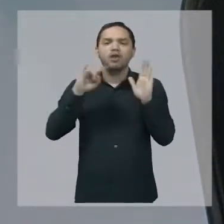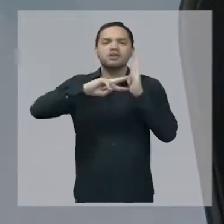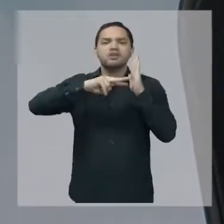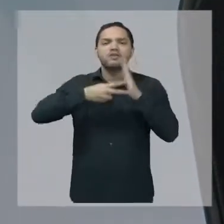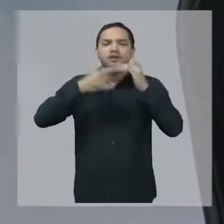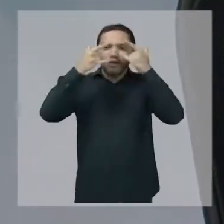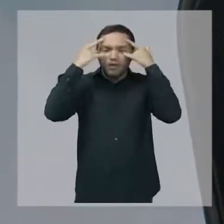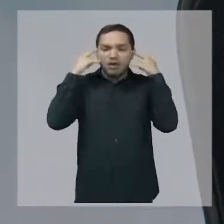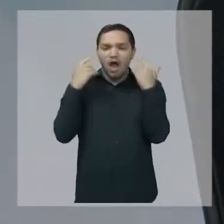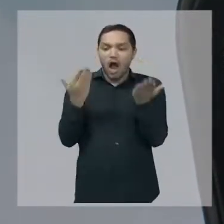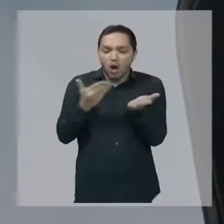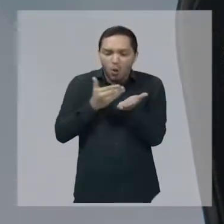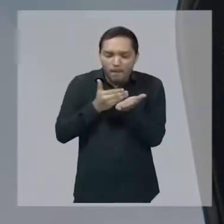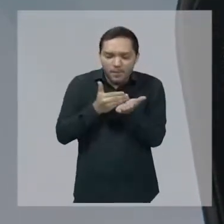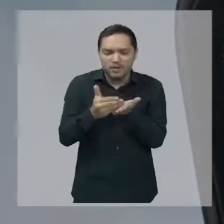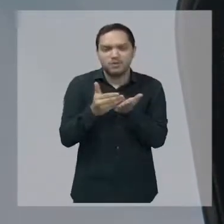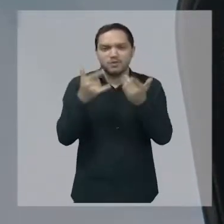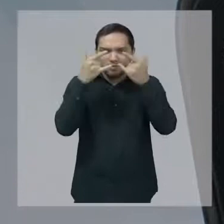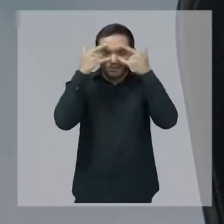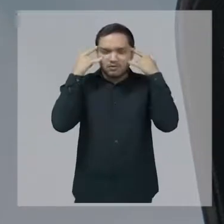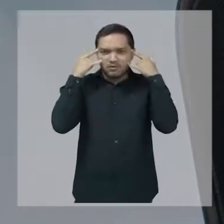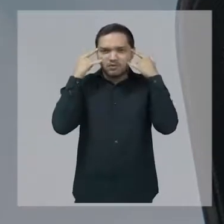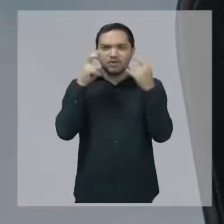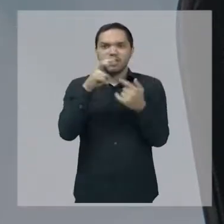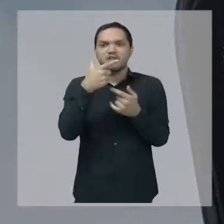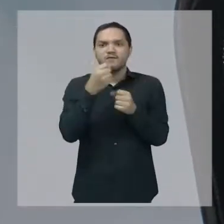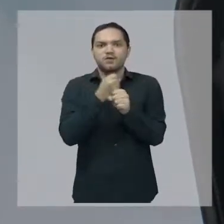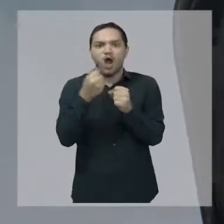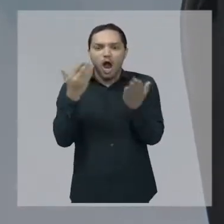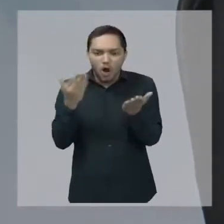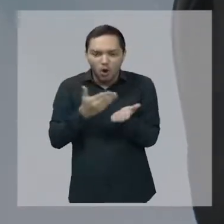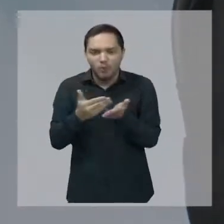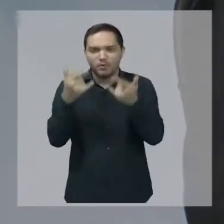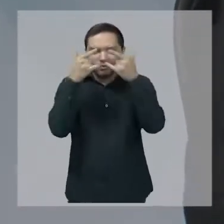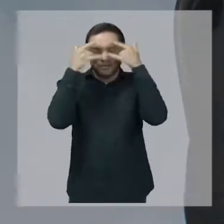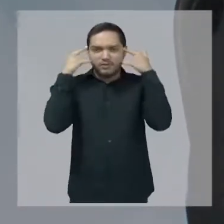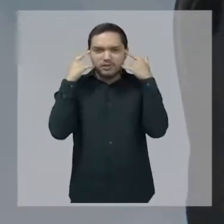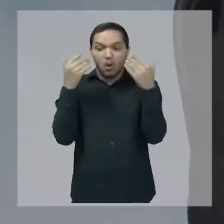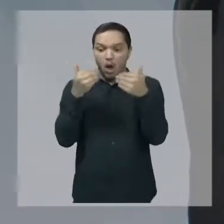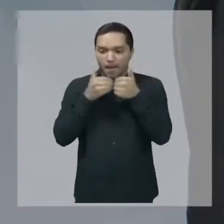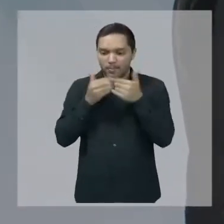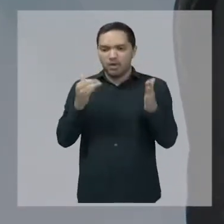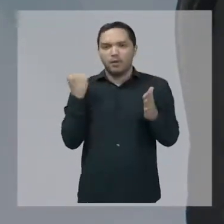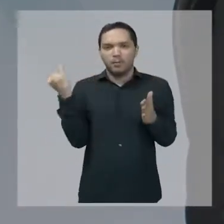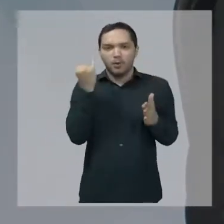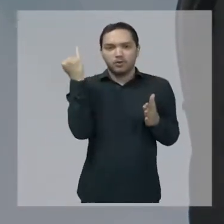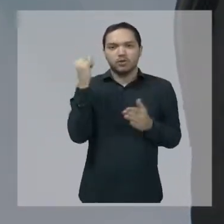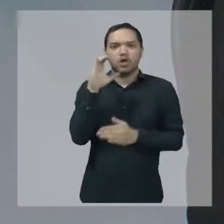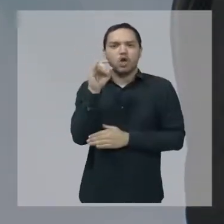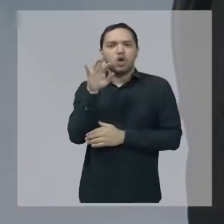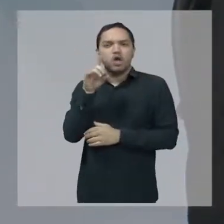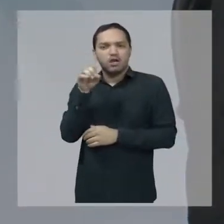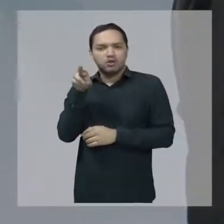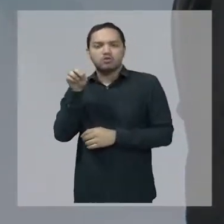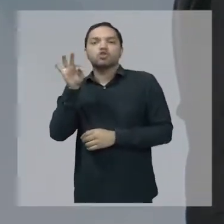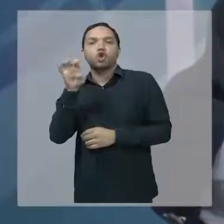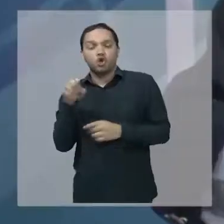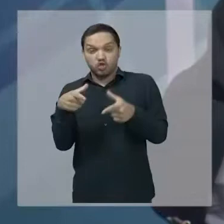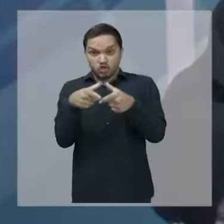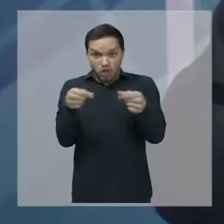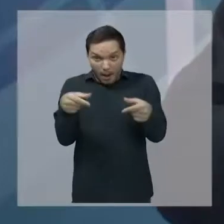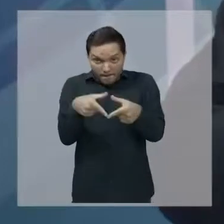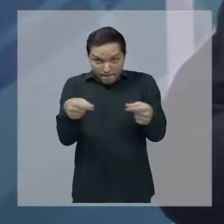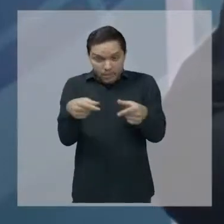ainda. Nós estamos começando a viver o capitalismo agora, em 520 anos agora. Então, a abertura é importante. A Coreia do Norte se tornou um país próspero,